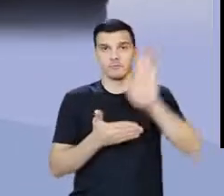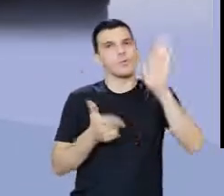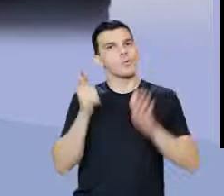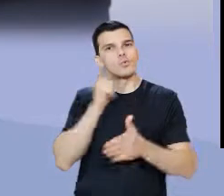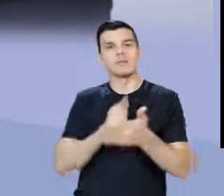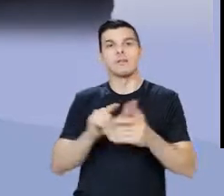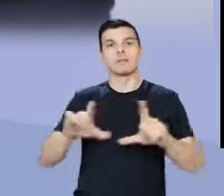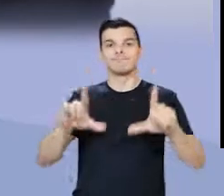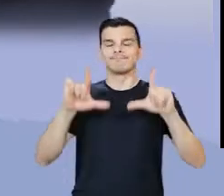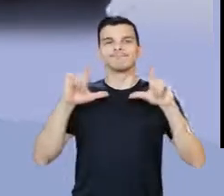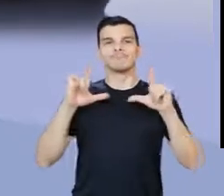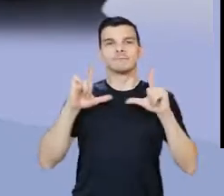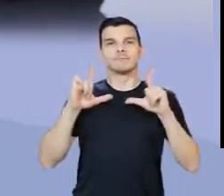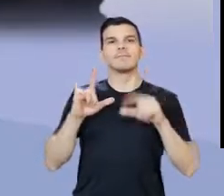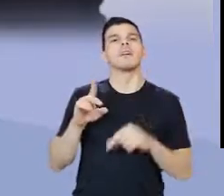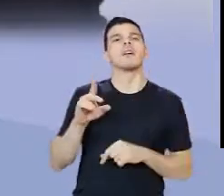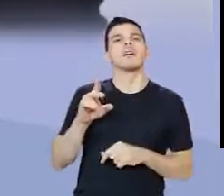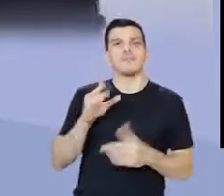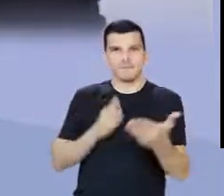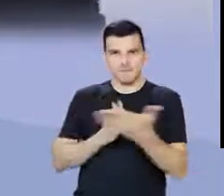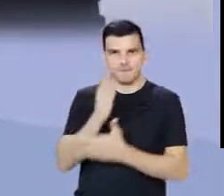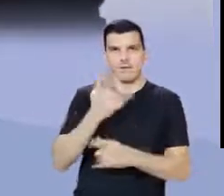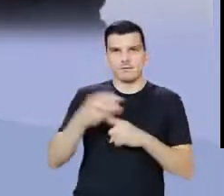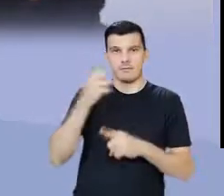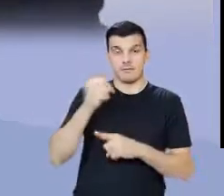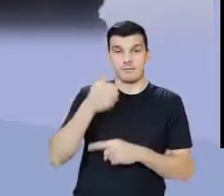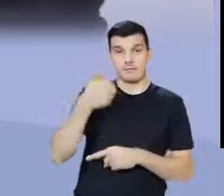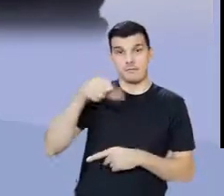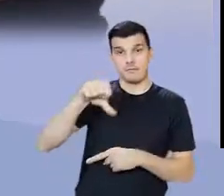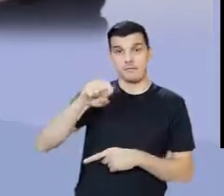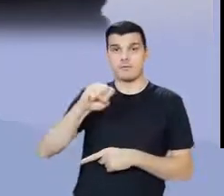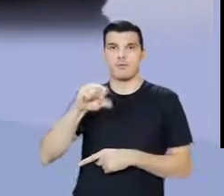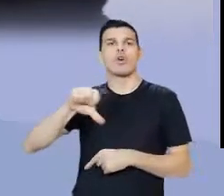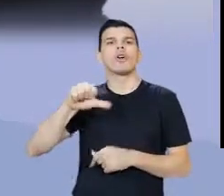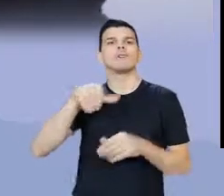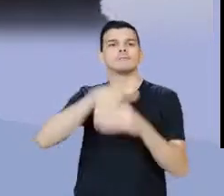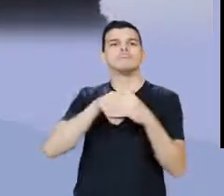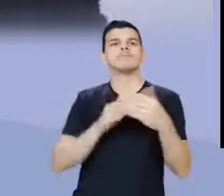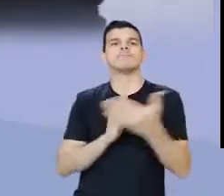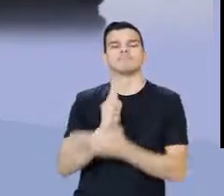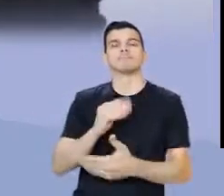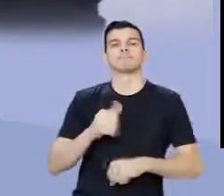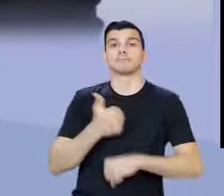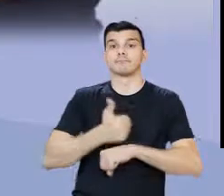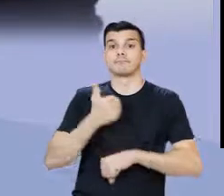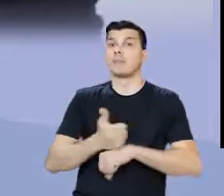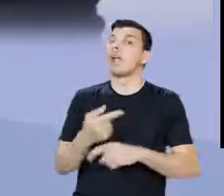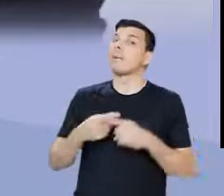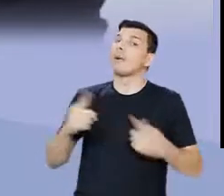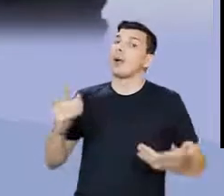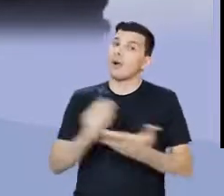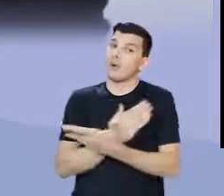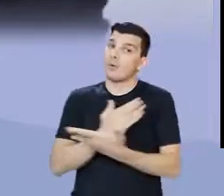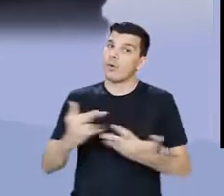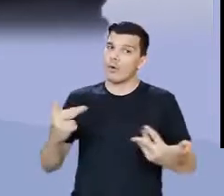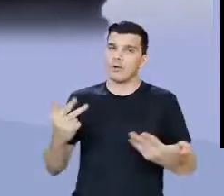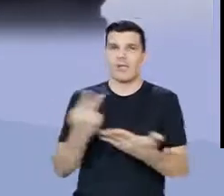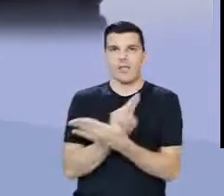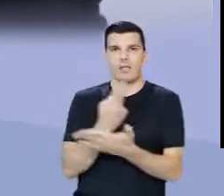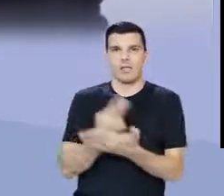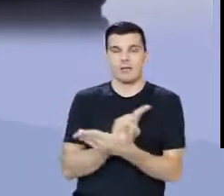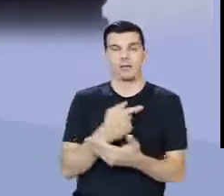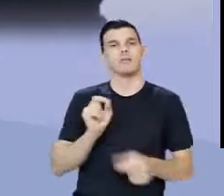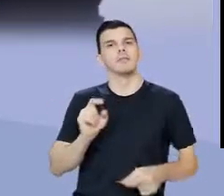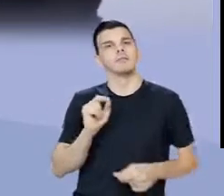esse candidato acaba se destacando e sai vitorioso nas eleições de 89. No entanto, meu aluno, algumas coisas